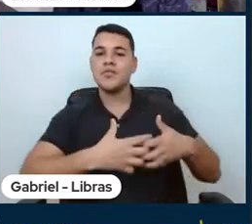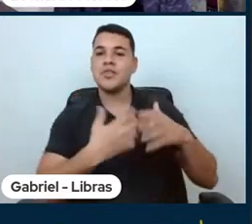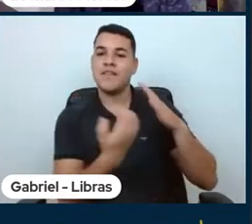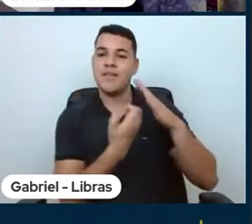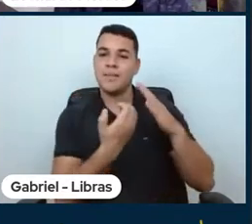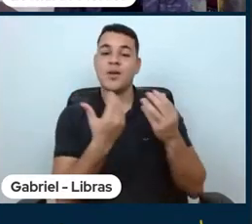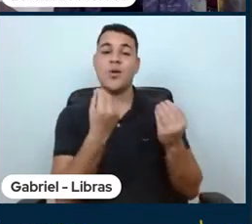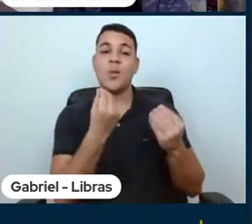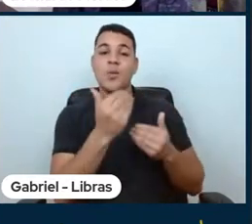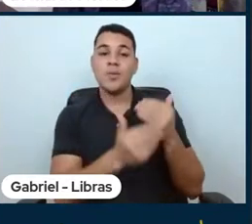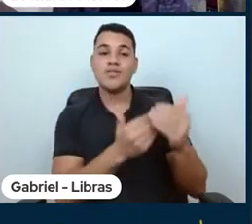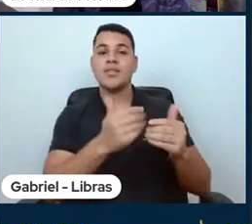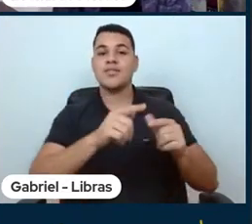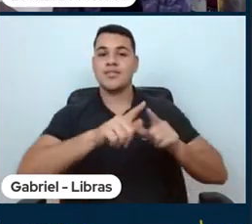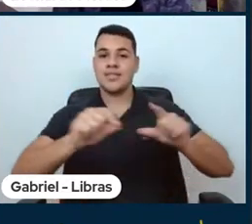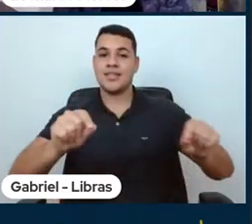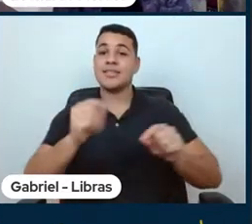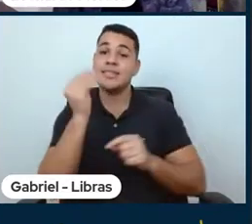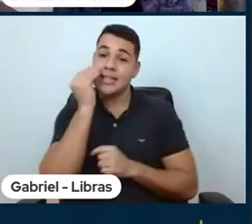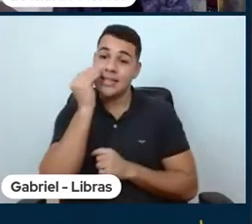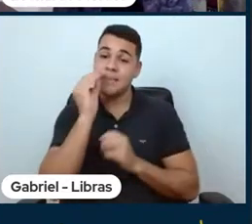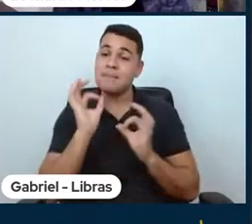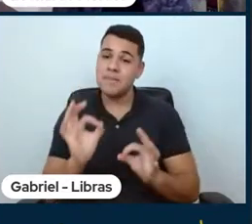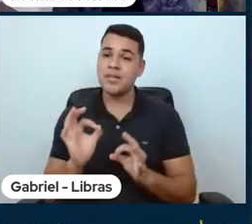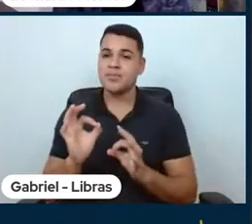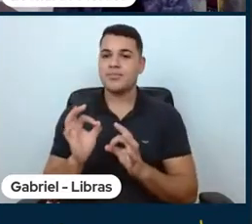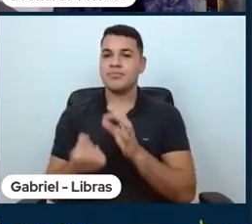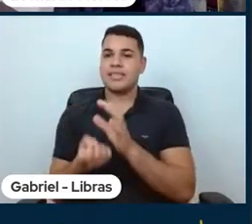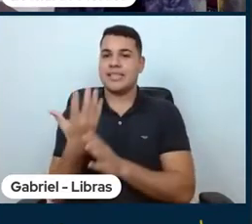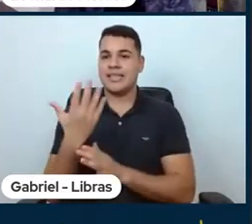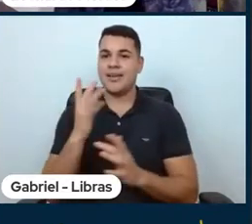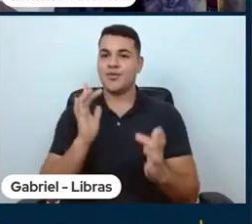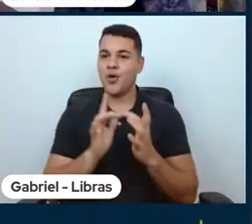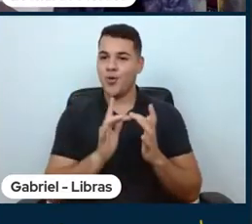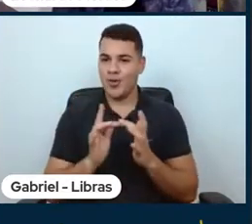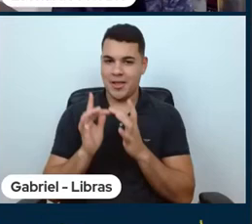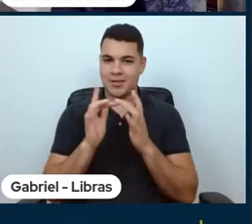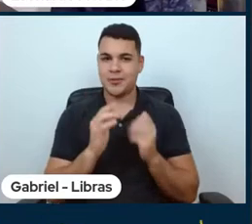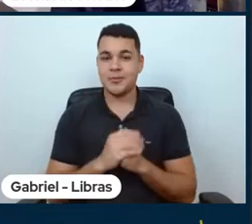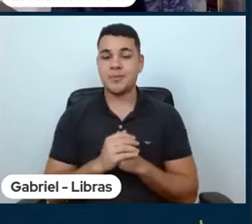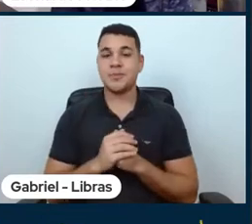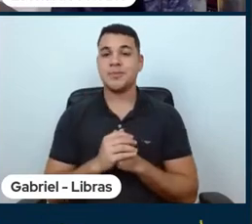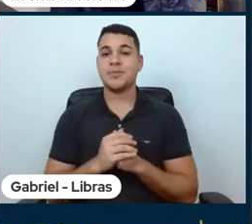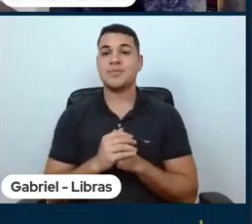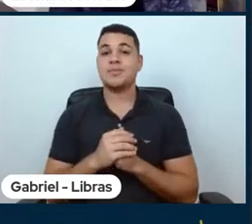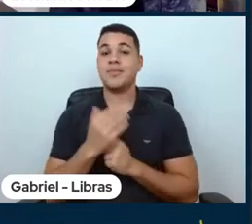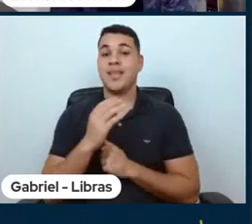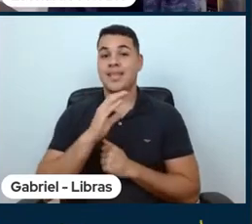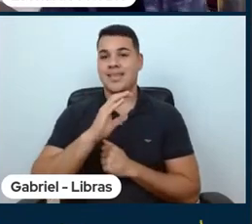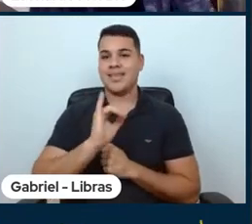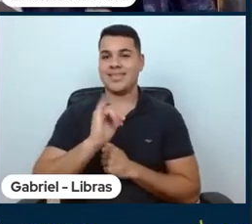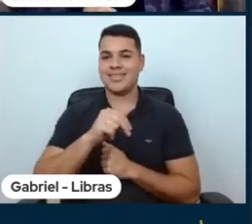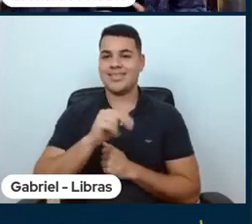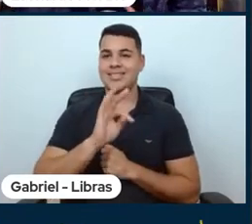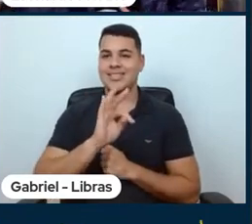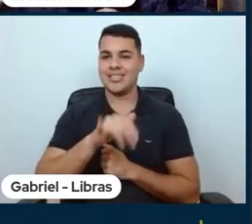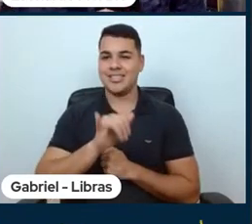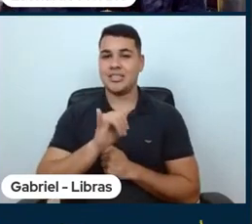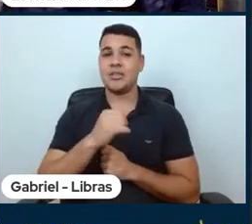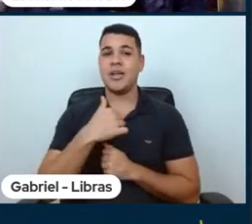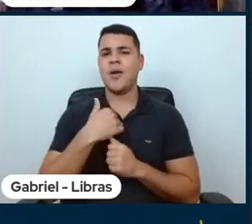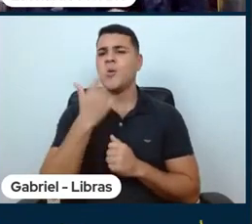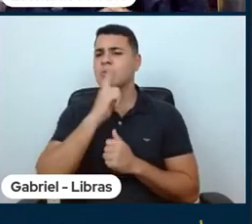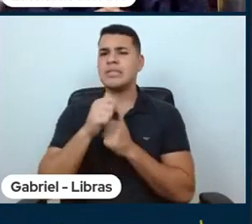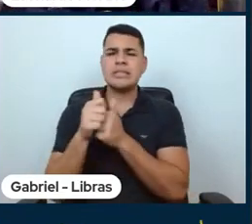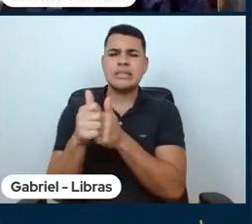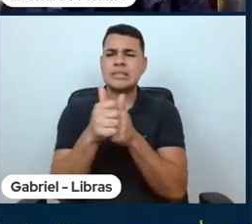seletivo é, tentar fazer um network ali dentro do LinkedIn. E na Cinti foi legal que eu adicionei muita